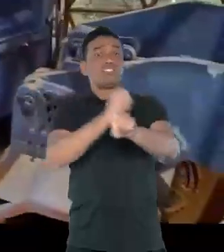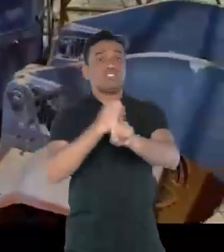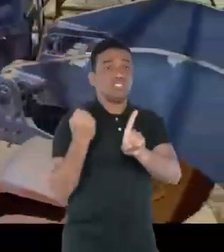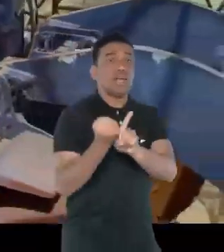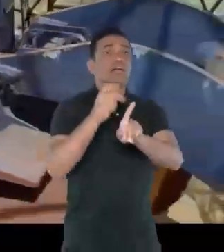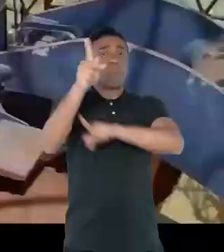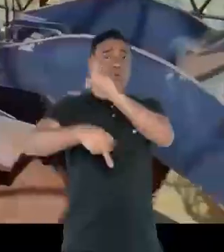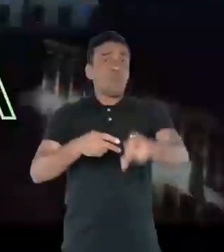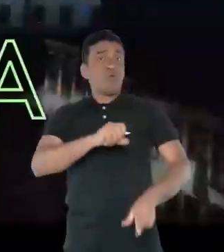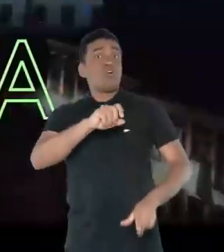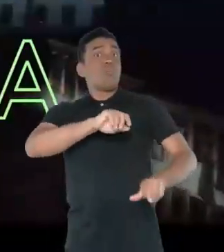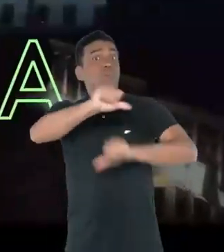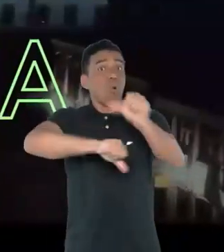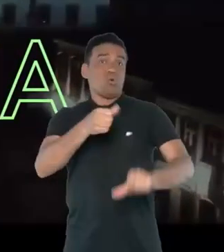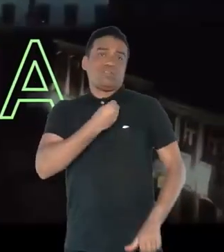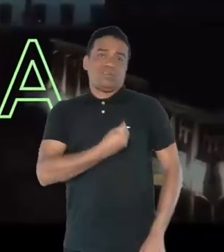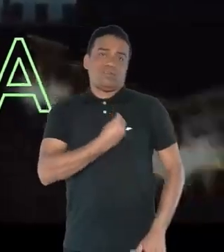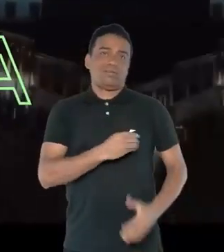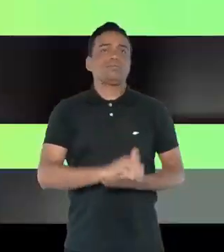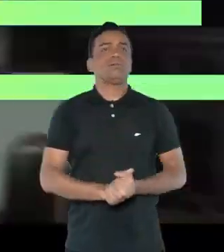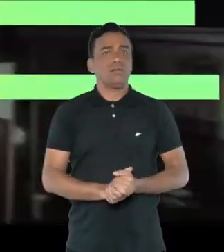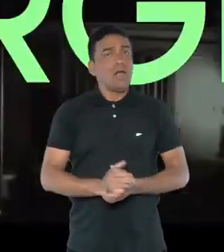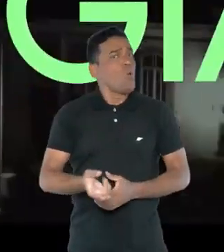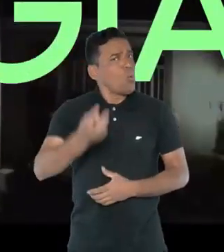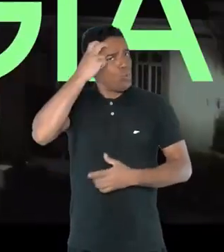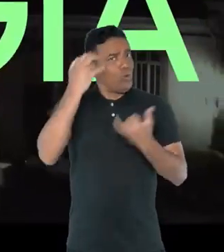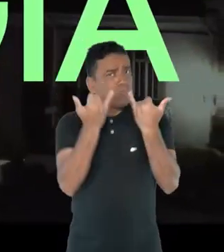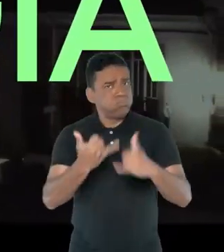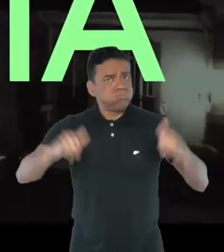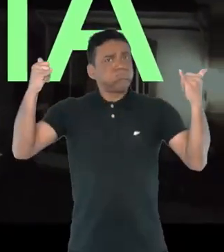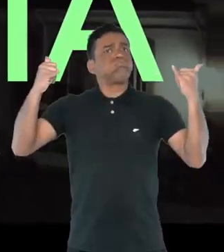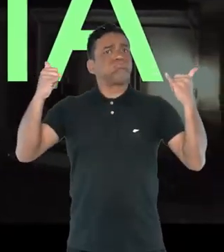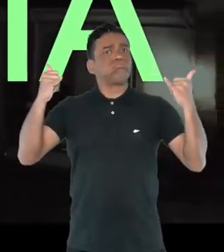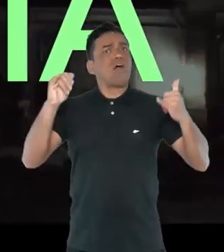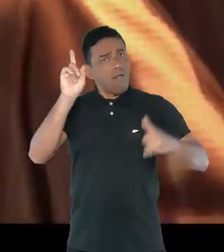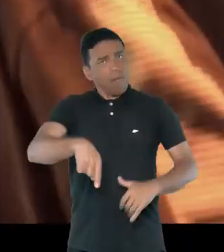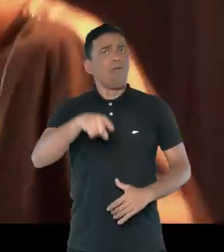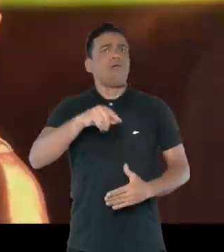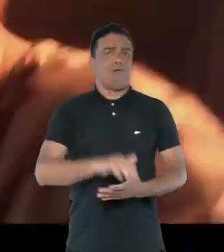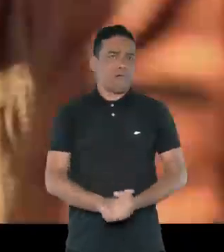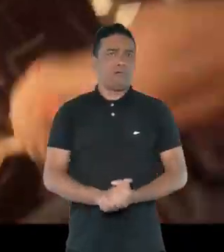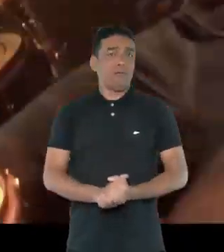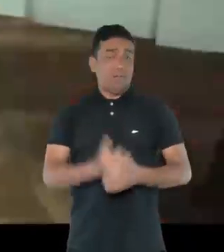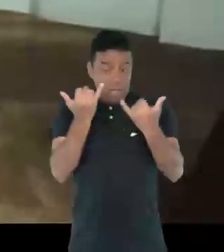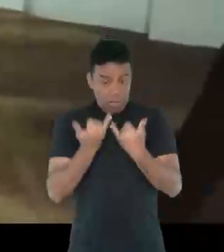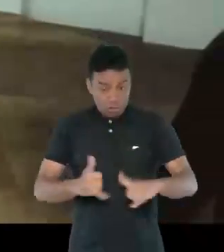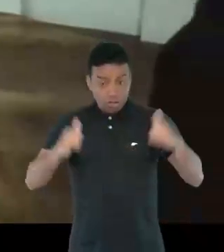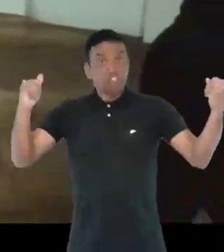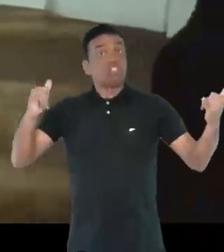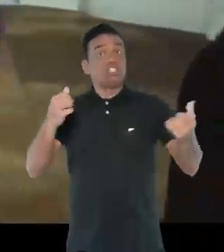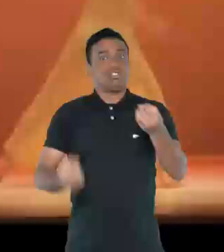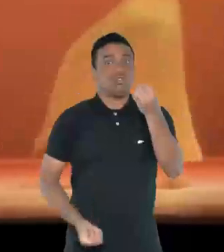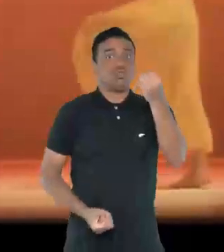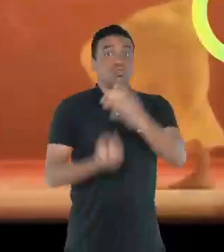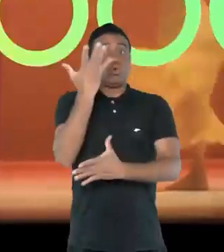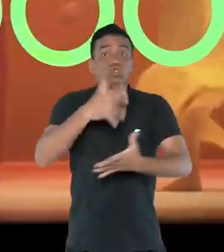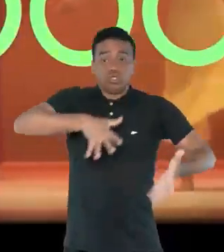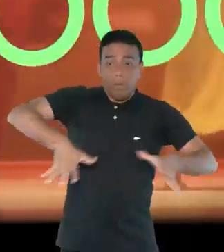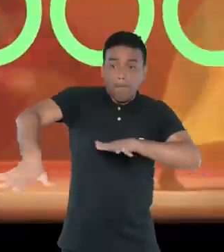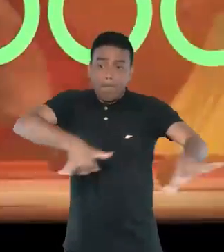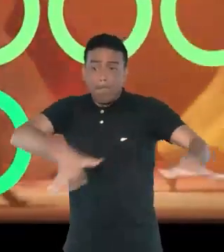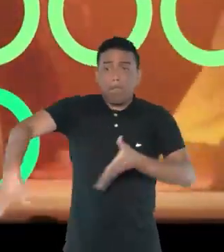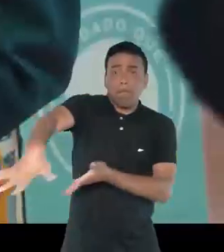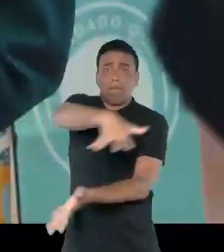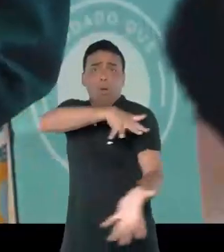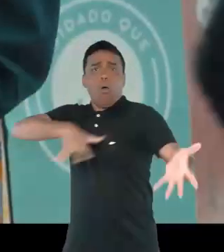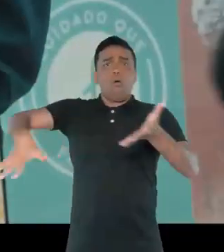mostra diversos eventos culturais, como peças de teatro, eventos e apresentações em praças, apresentações